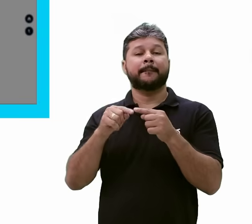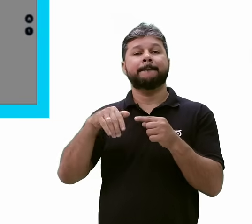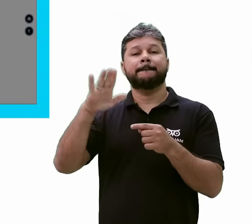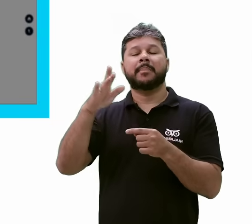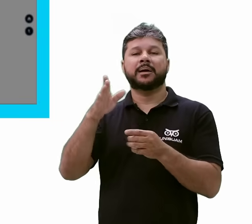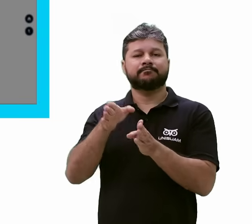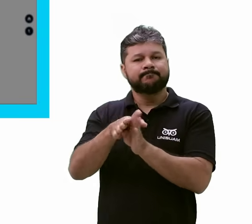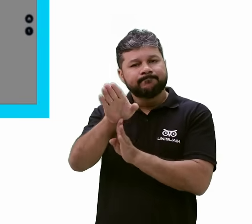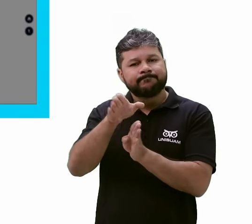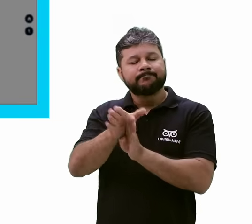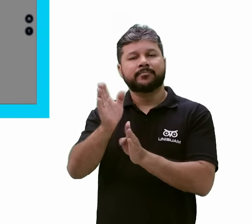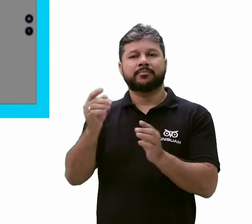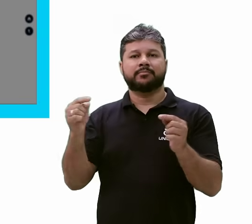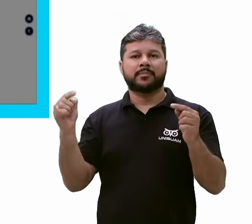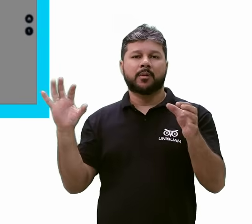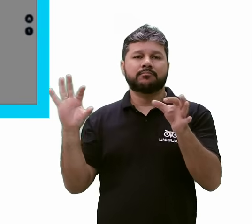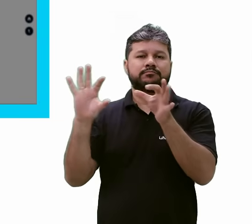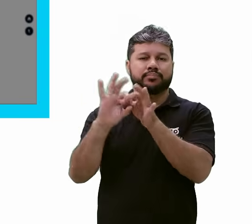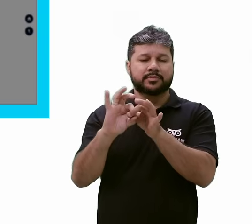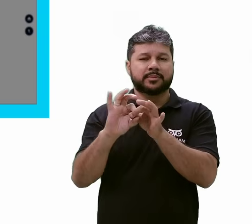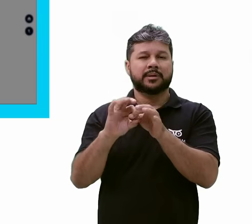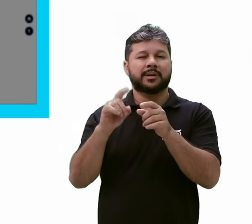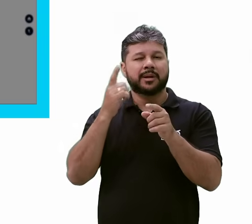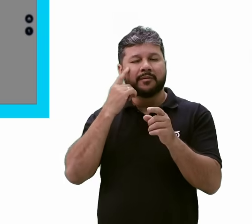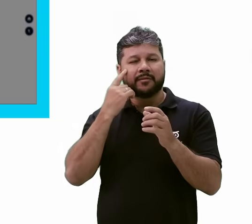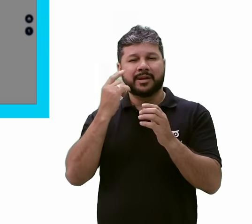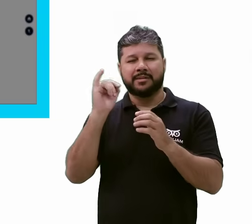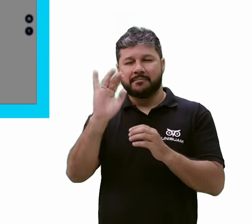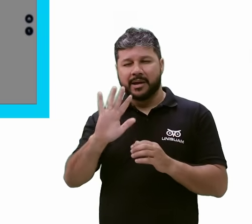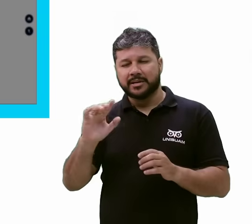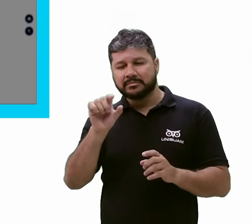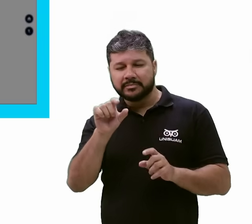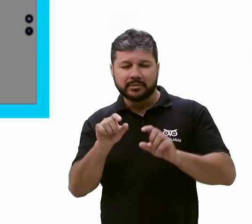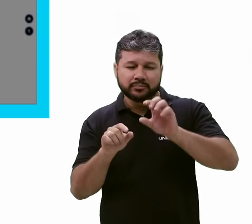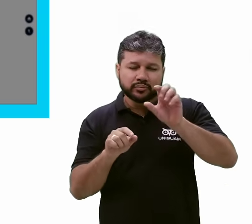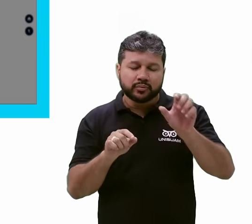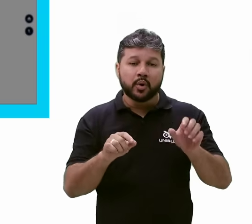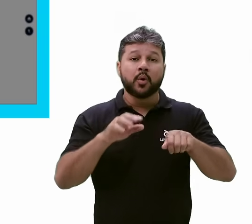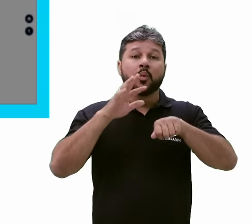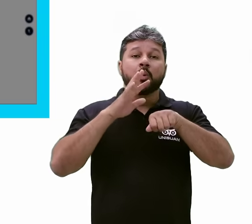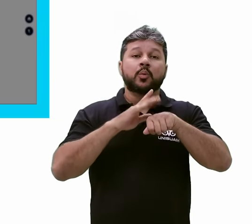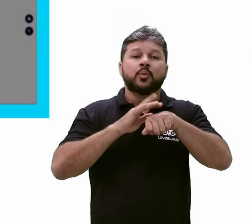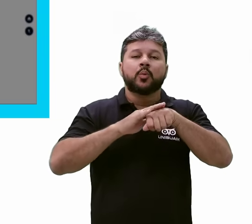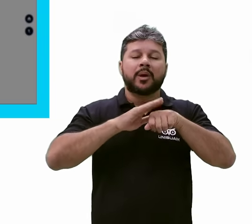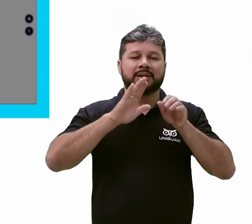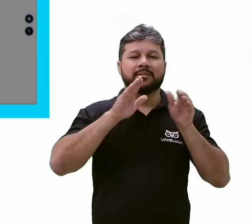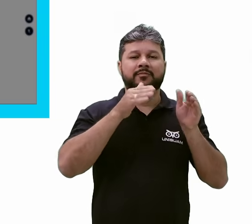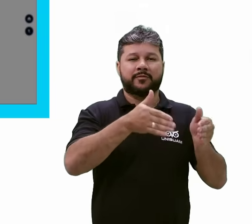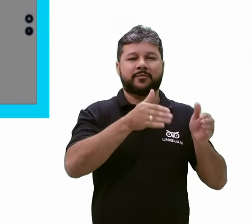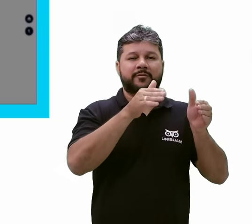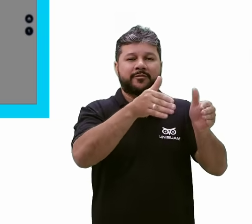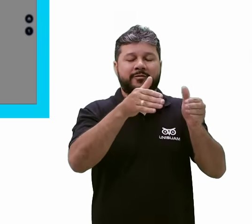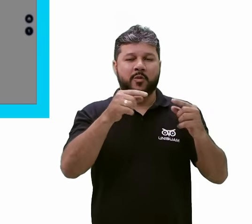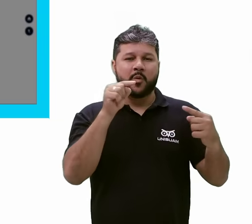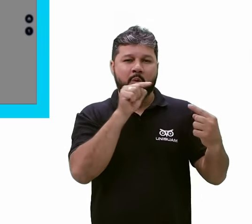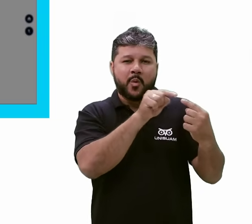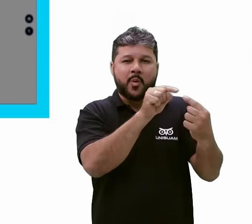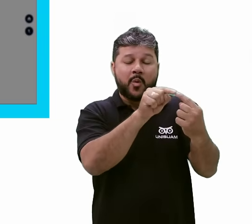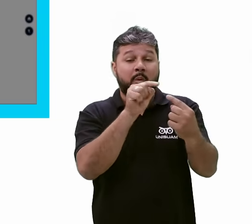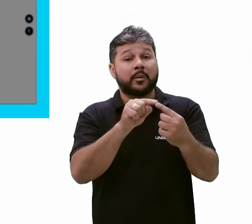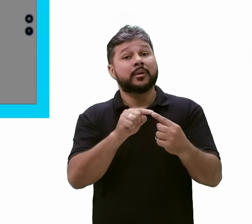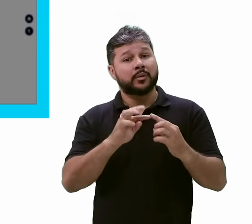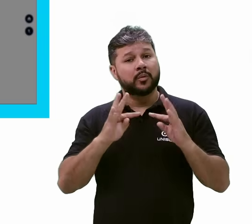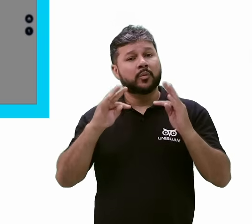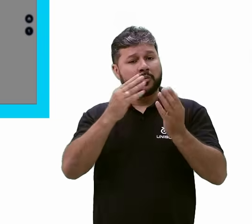fitocannabinoides seriam mais indicados e depois, bem na beirinha da figura, quais as doenças especificamente, tá vendo? Então,